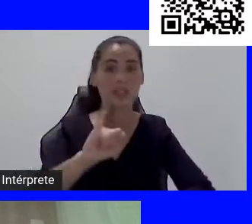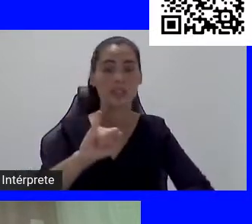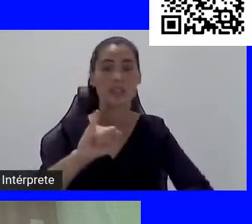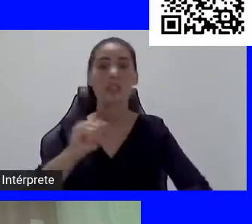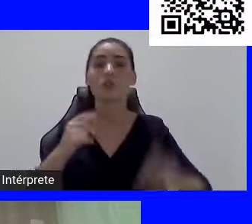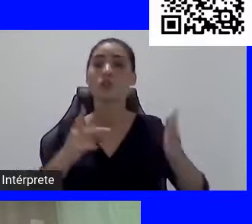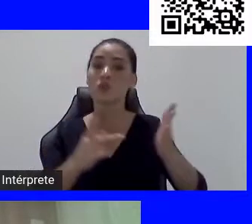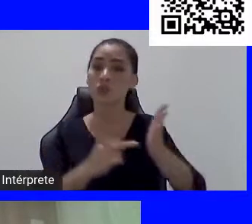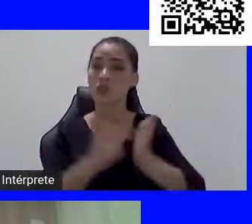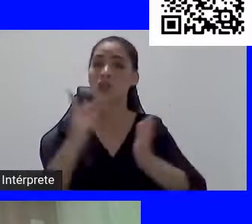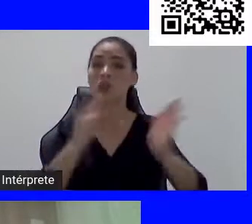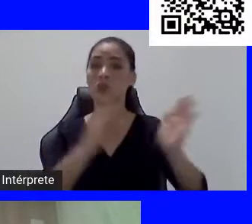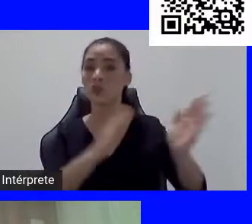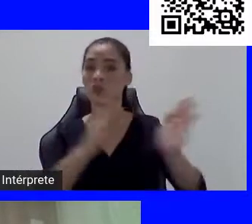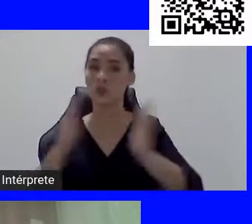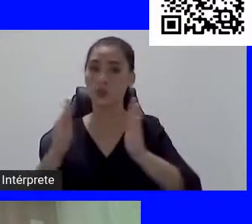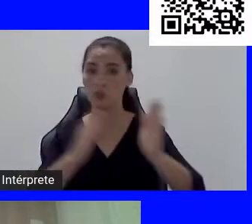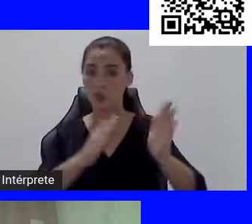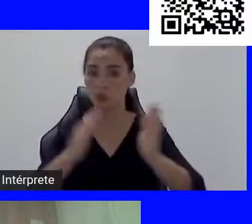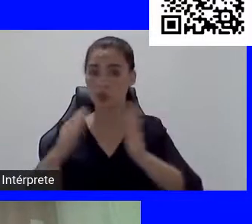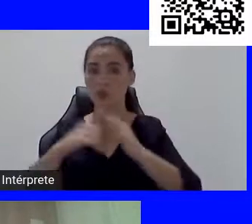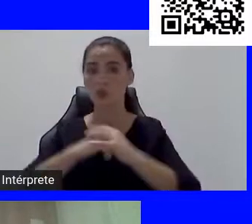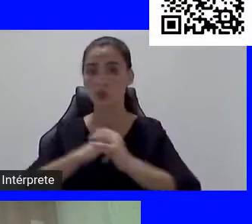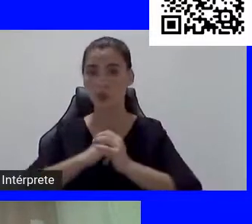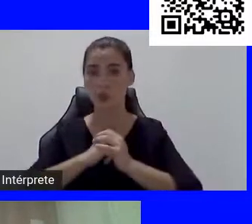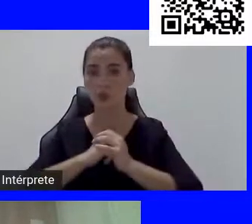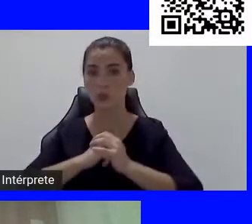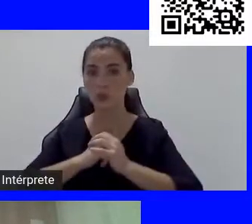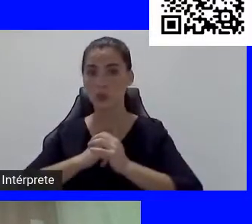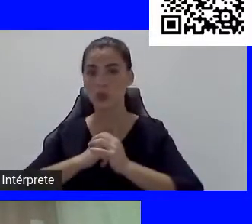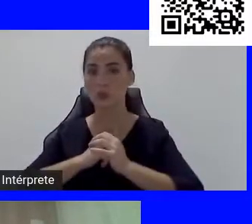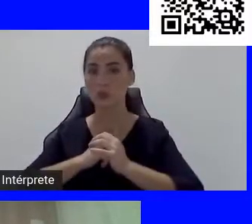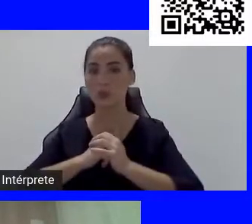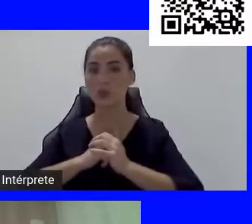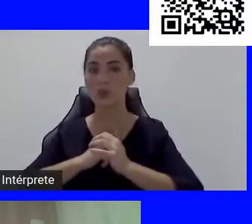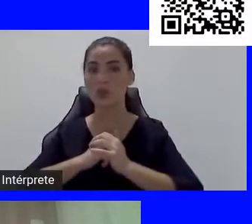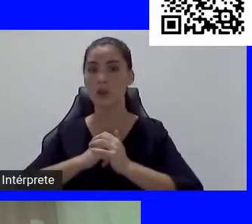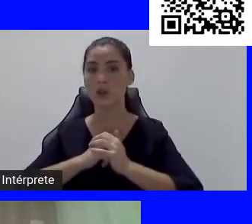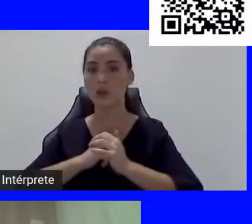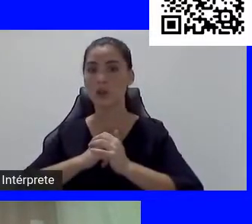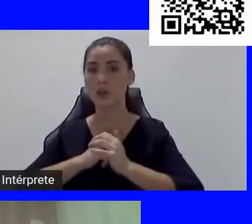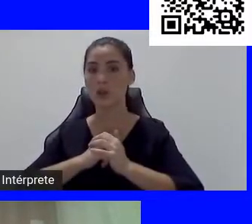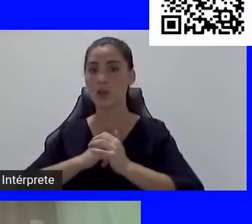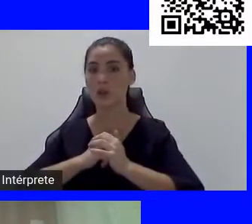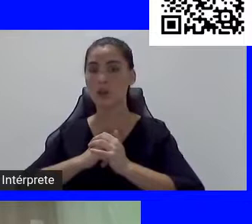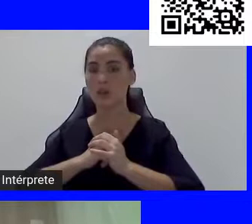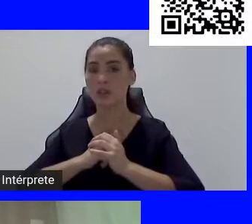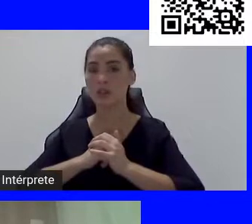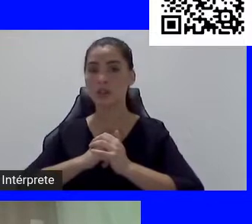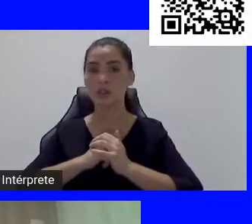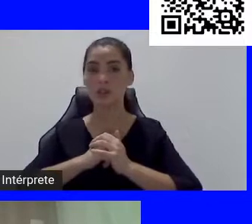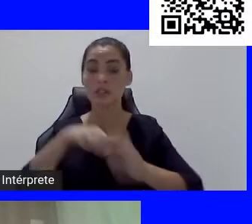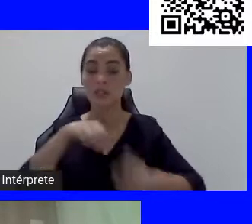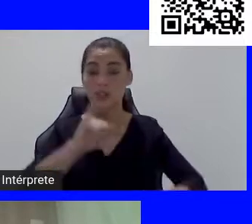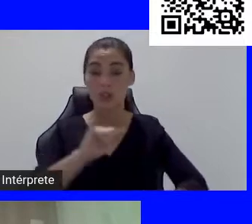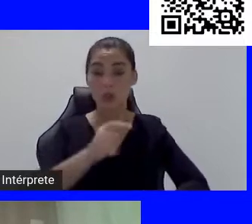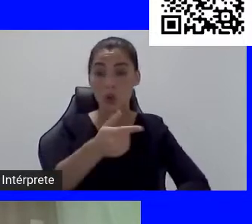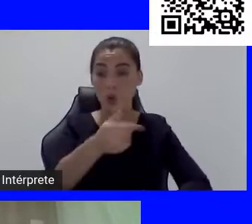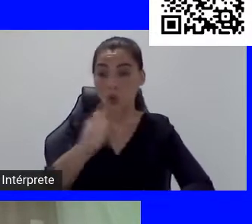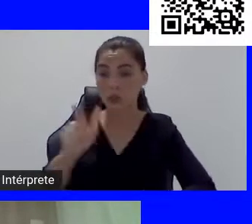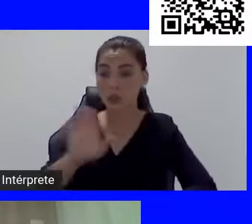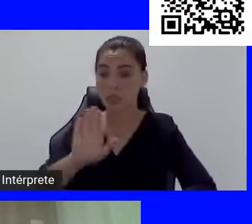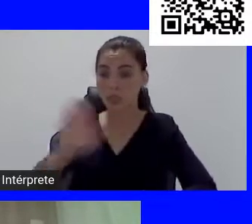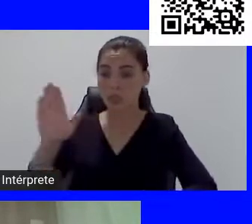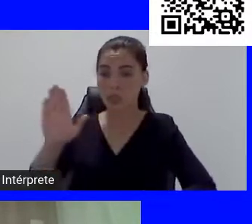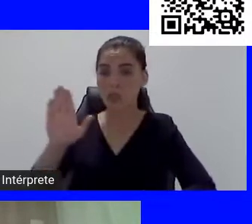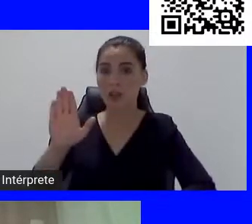nome a ser indicado, ganha do ex-presidente ou do atual presidente da República pela rejeição de ambos. E eu já